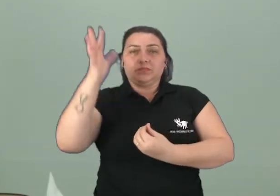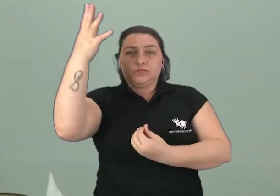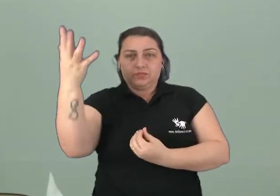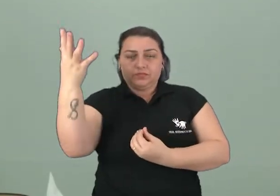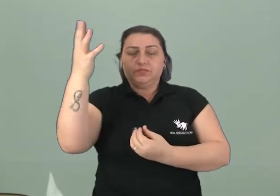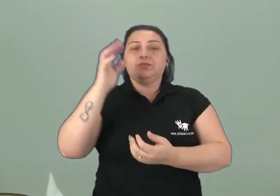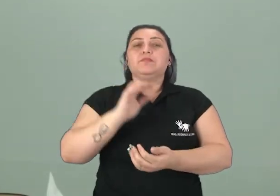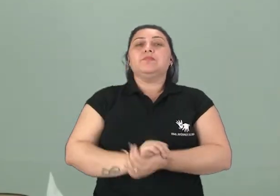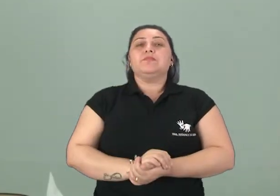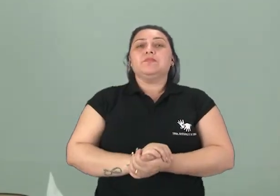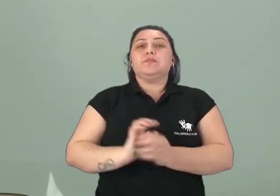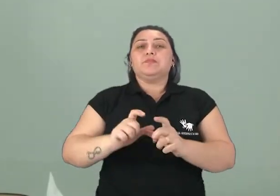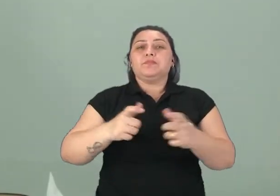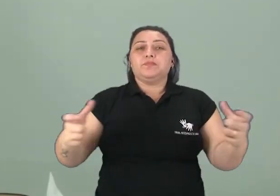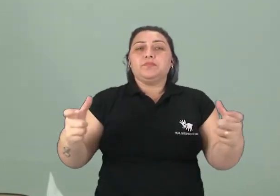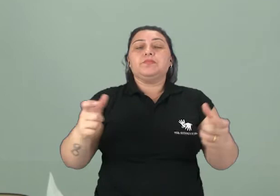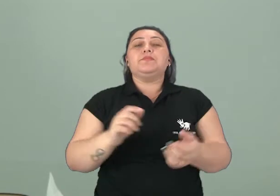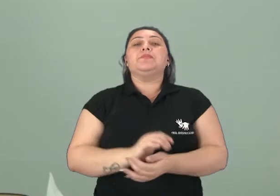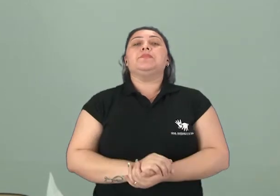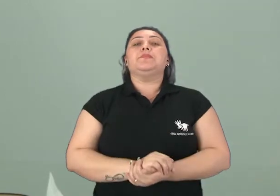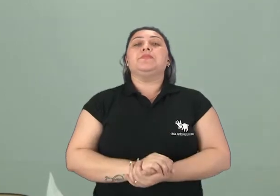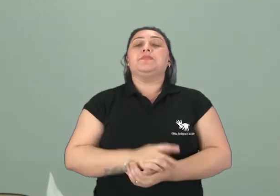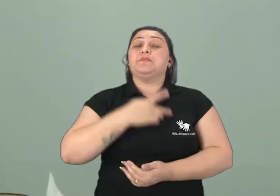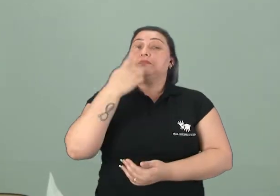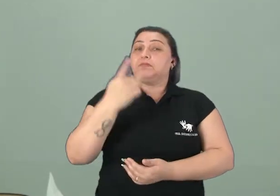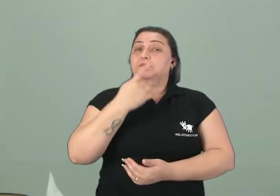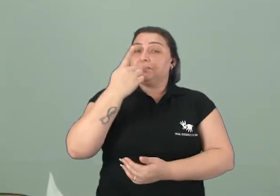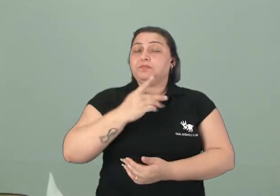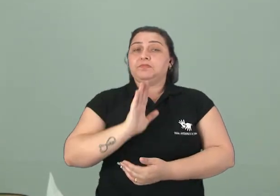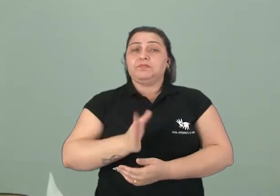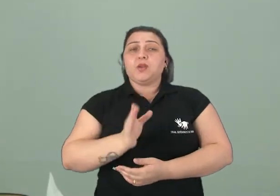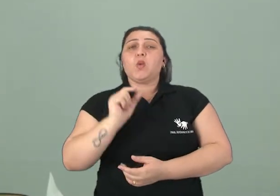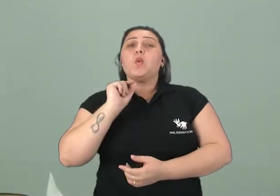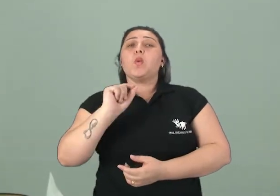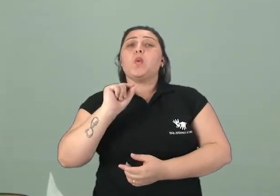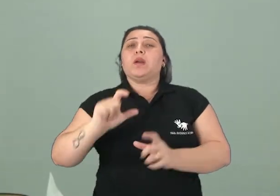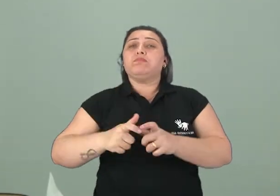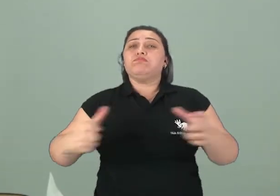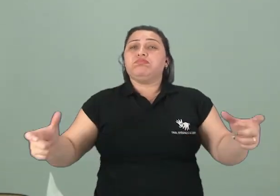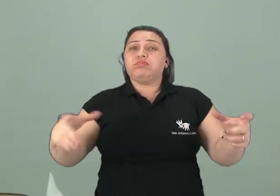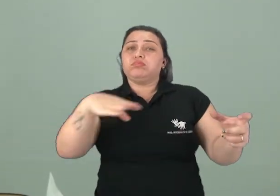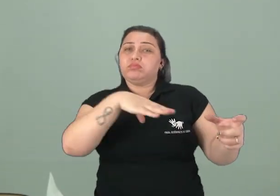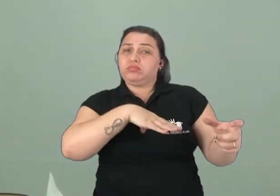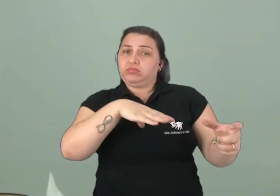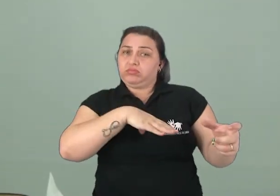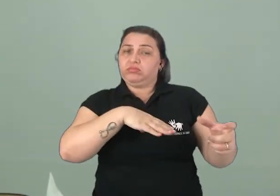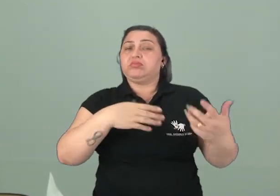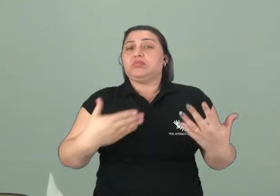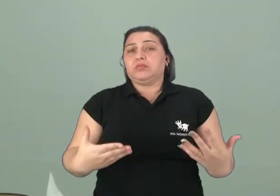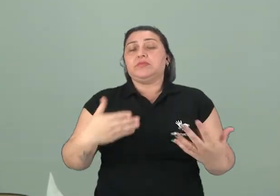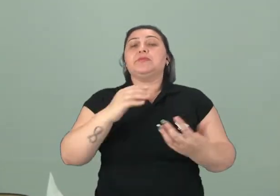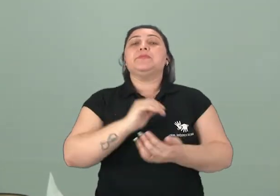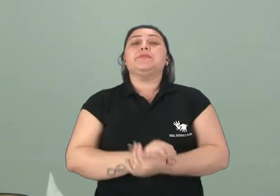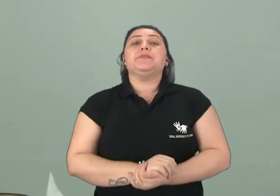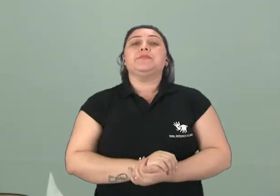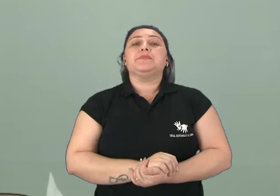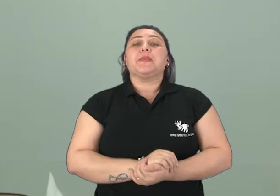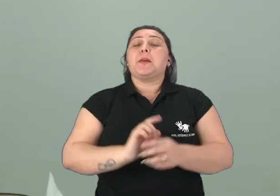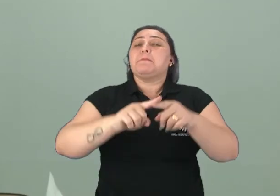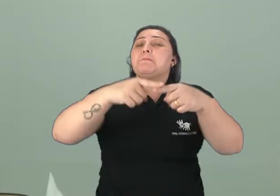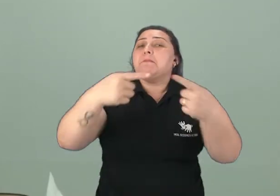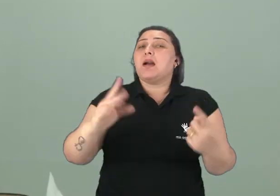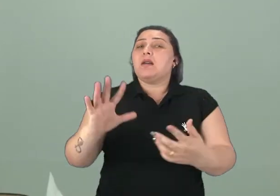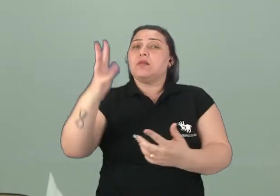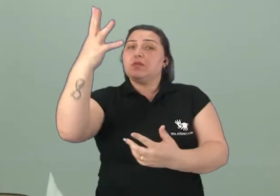esse processo, tá? Nós falamos um pouco sobre o que é a urbanização, o crescimento dessas cidades, mas